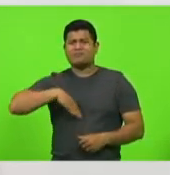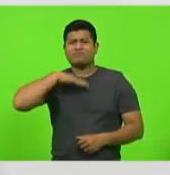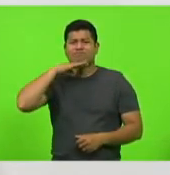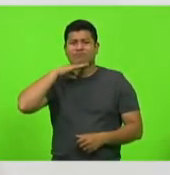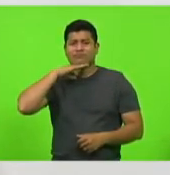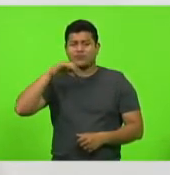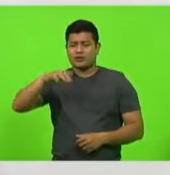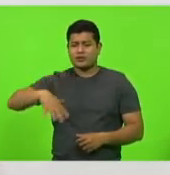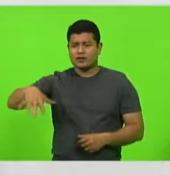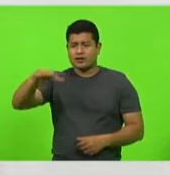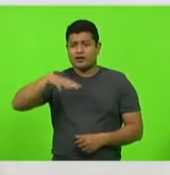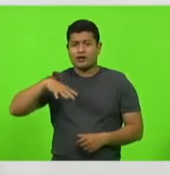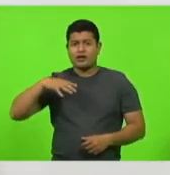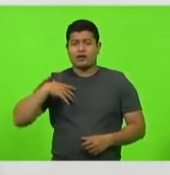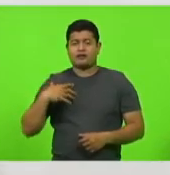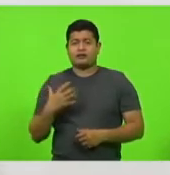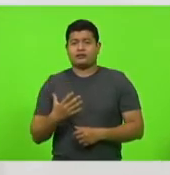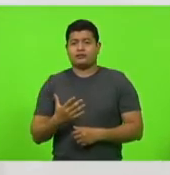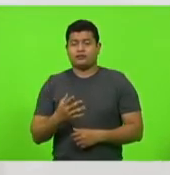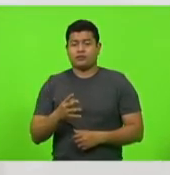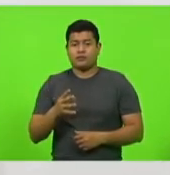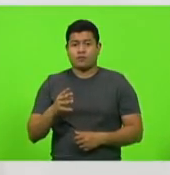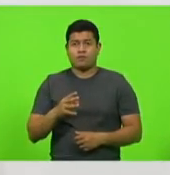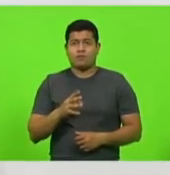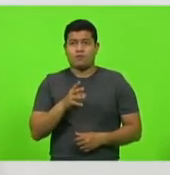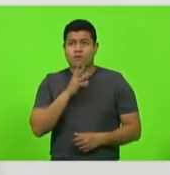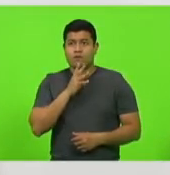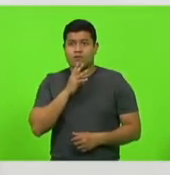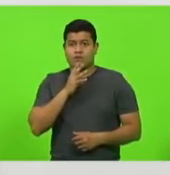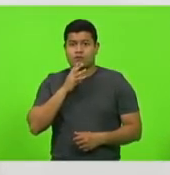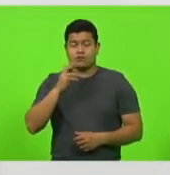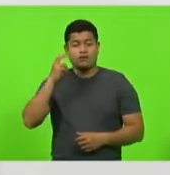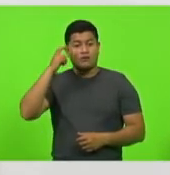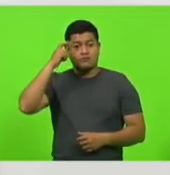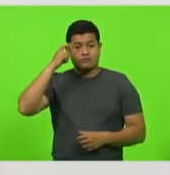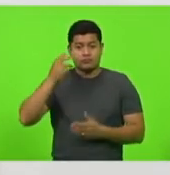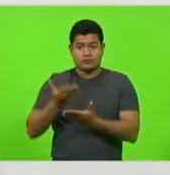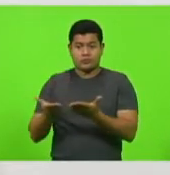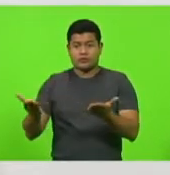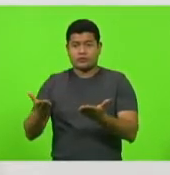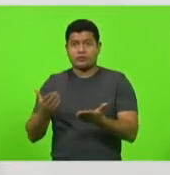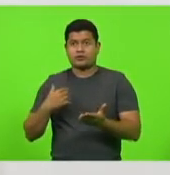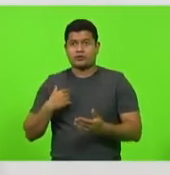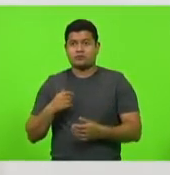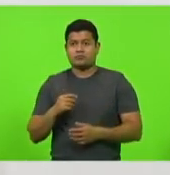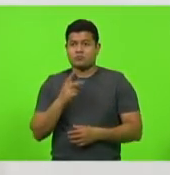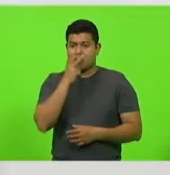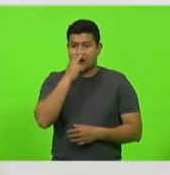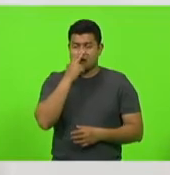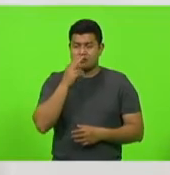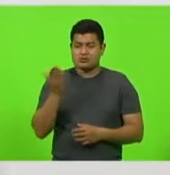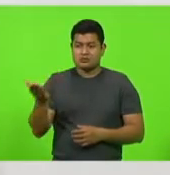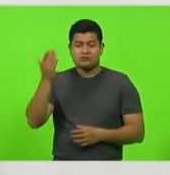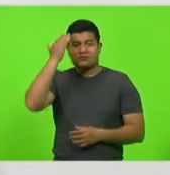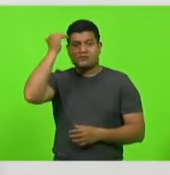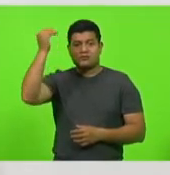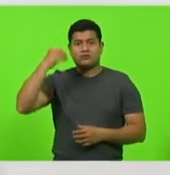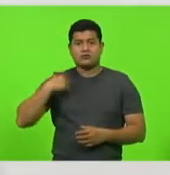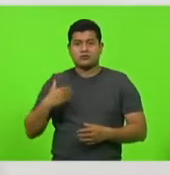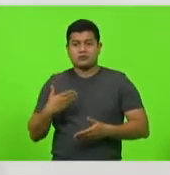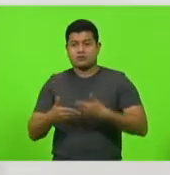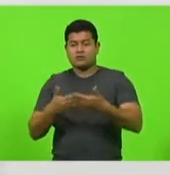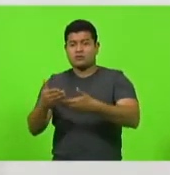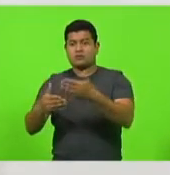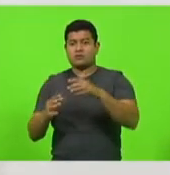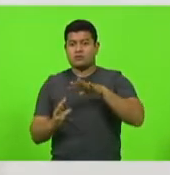do conhecimento humano, porque virou essa figura top, pop, que deixa em transe o mundinho